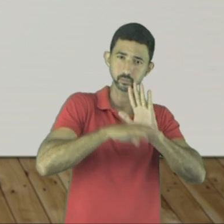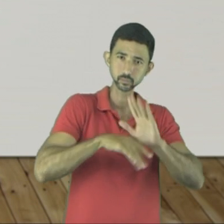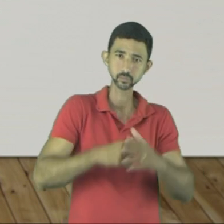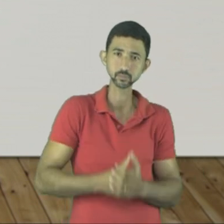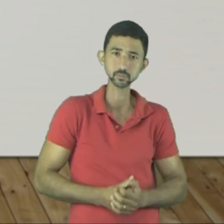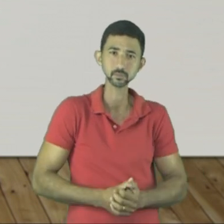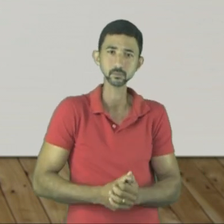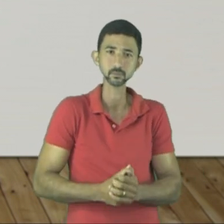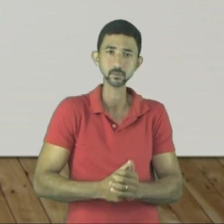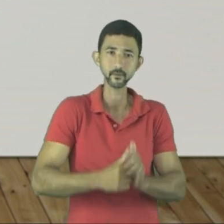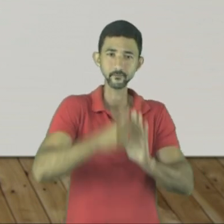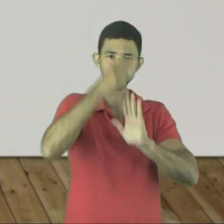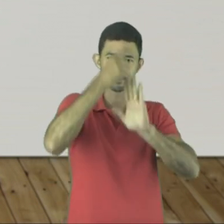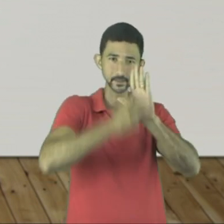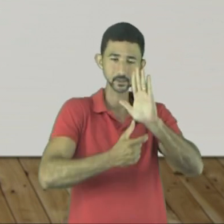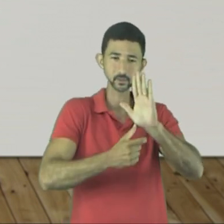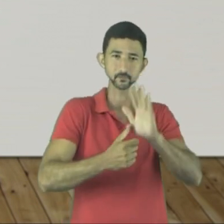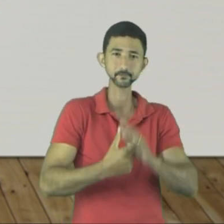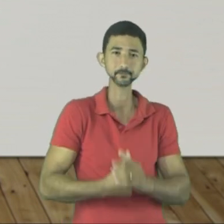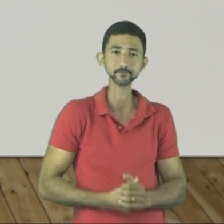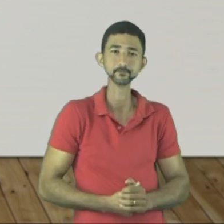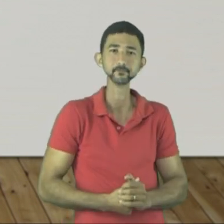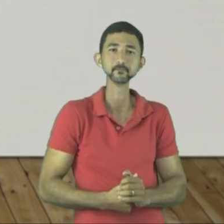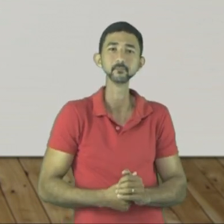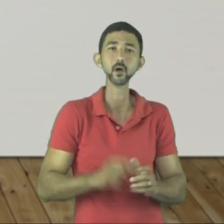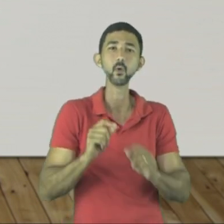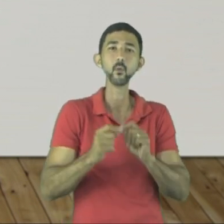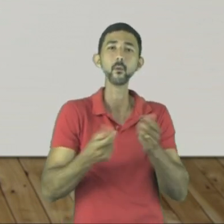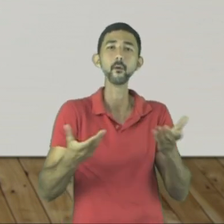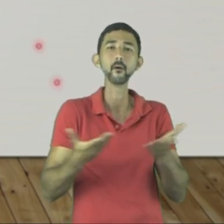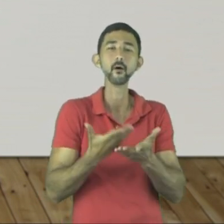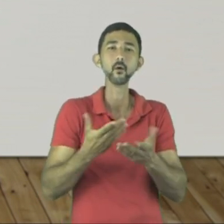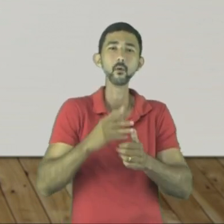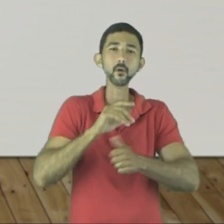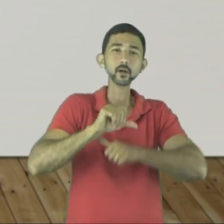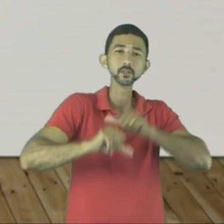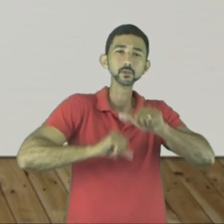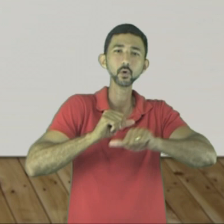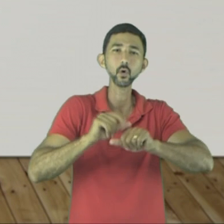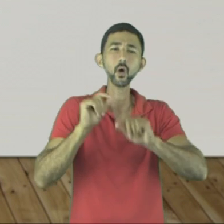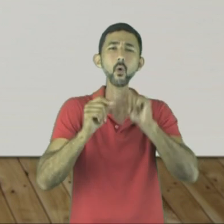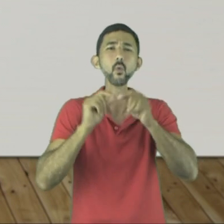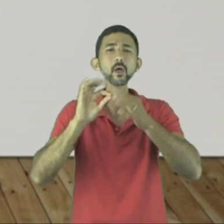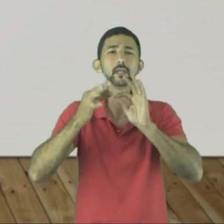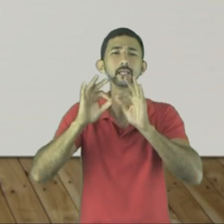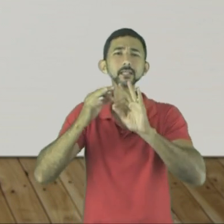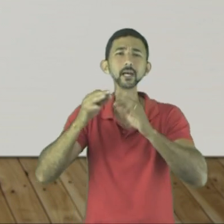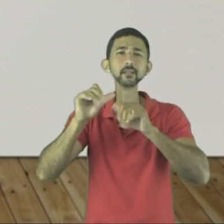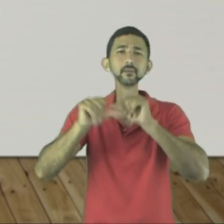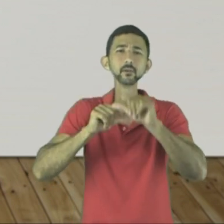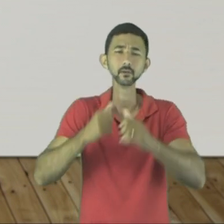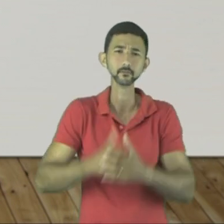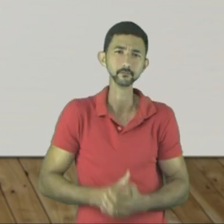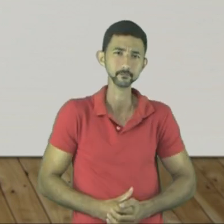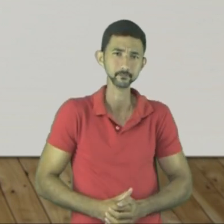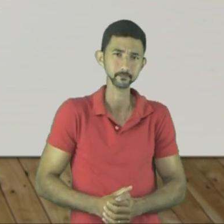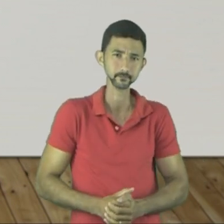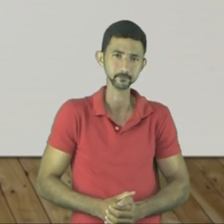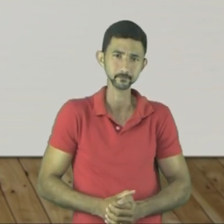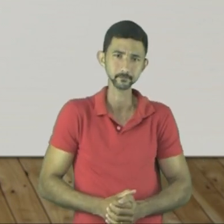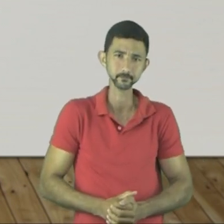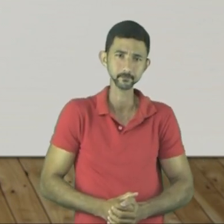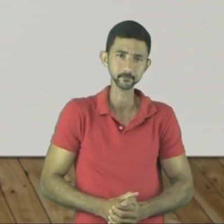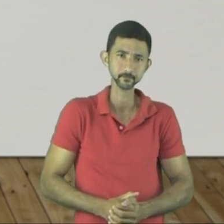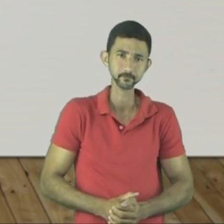fatorial vertical, tá? Só que agora vai mudar um detalhezinho aí. E aí, olha só, trouxe